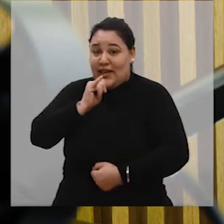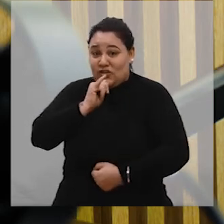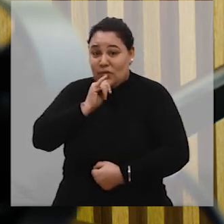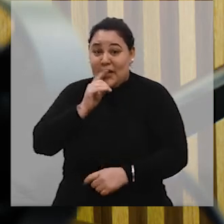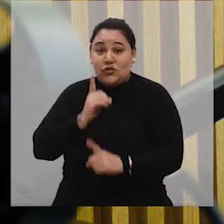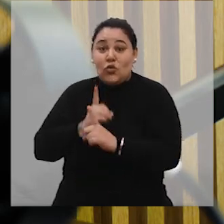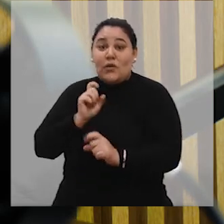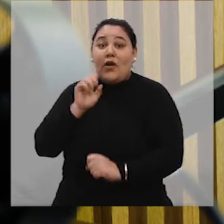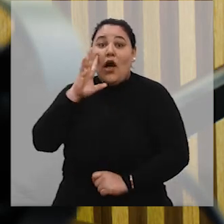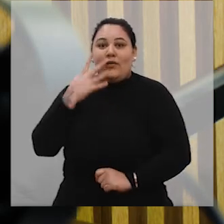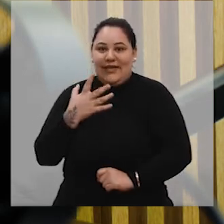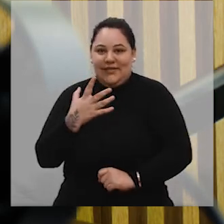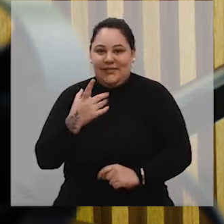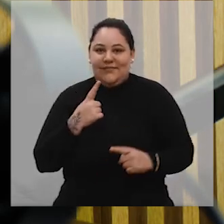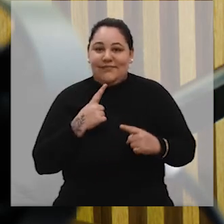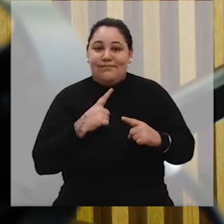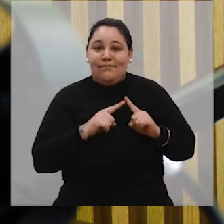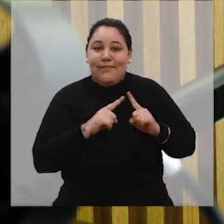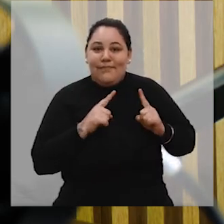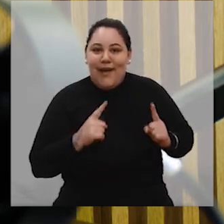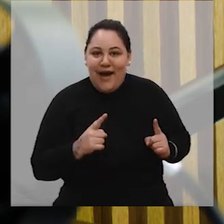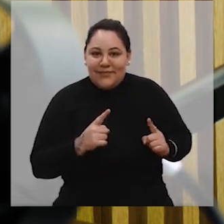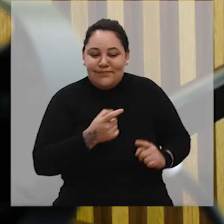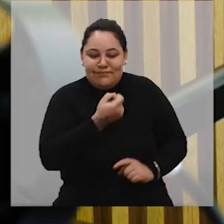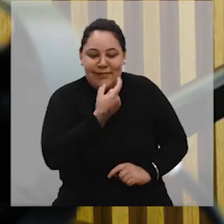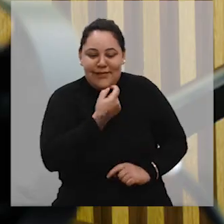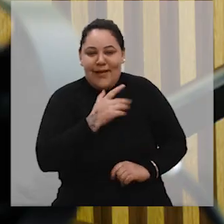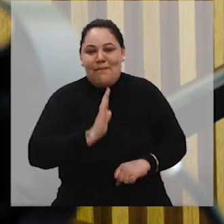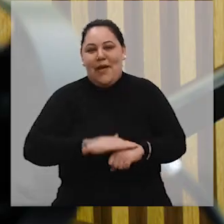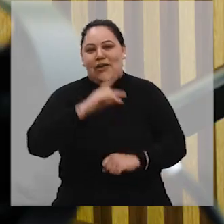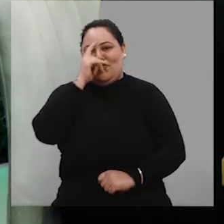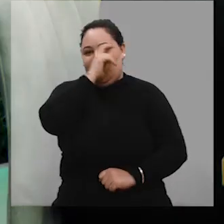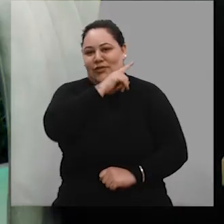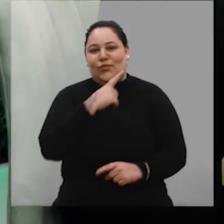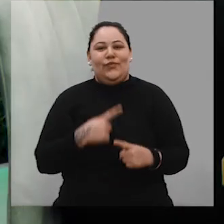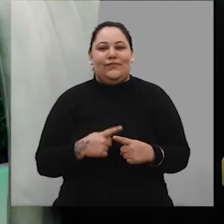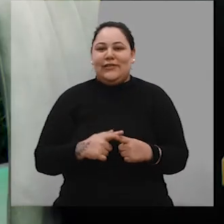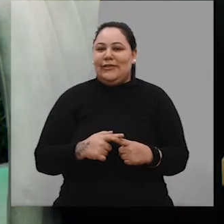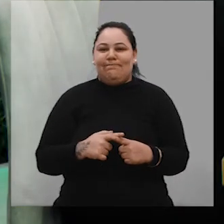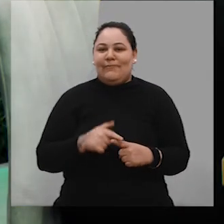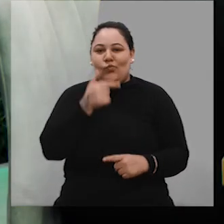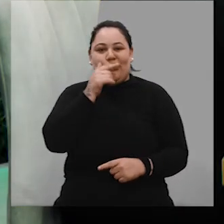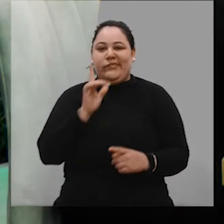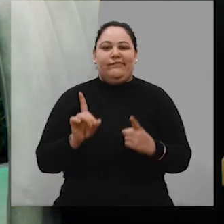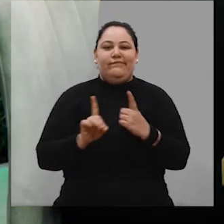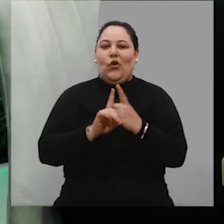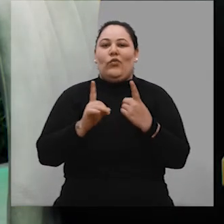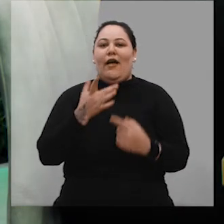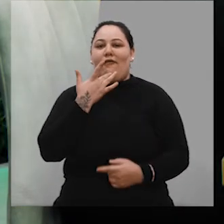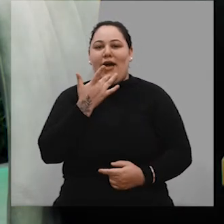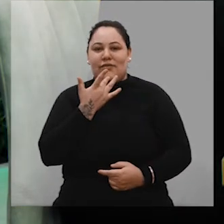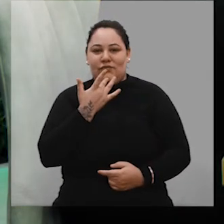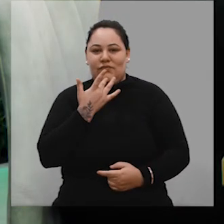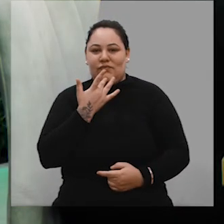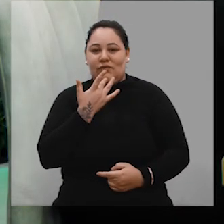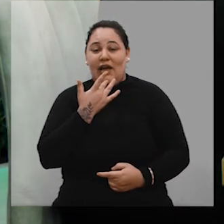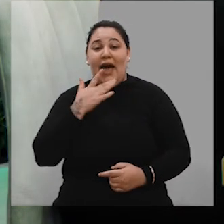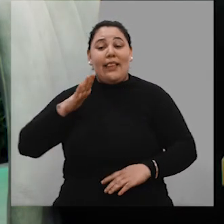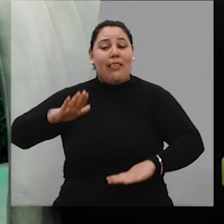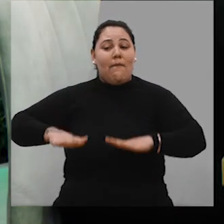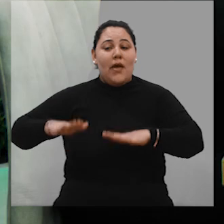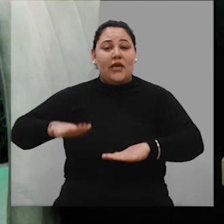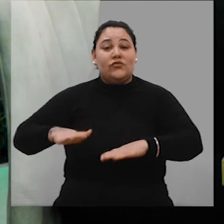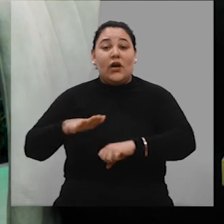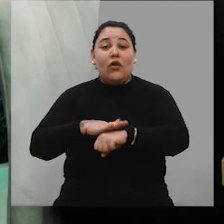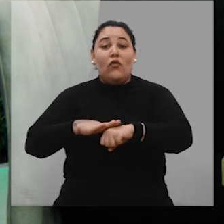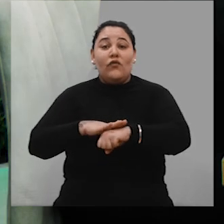O medicamento é mais difícil, porque eu não tenho esse marcador específico. Então, isso vai muito de uma conversa com o